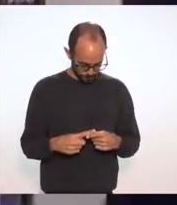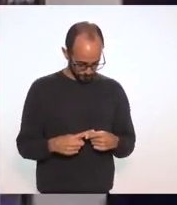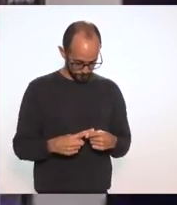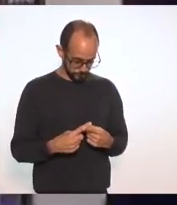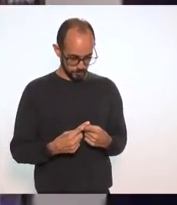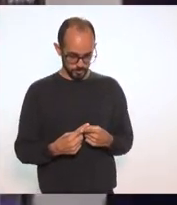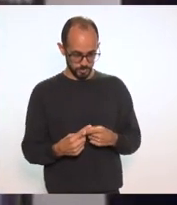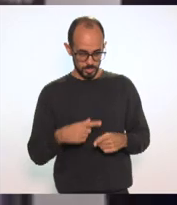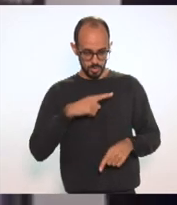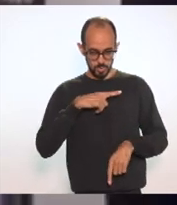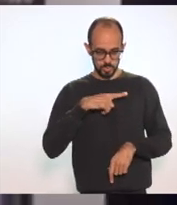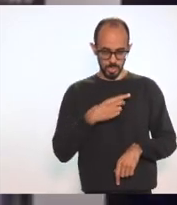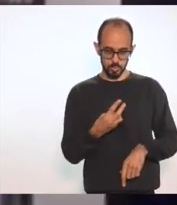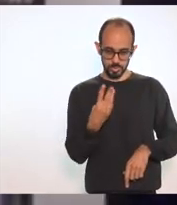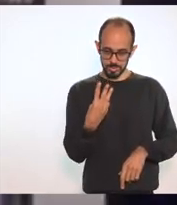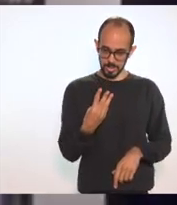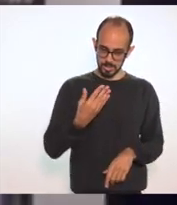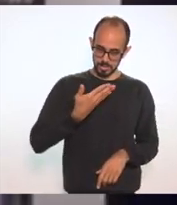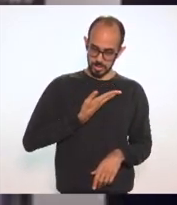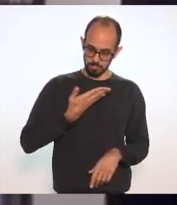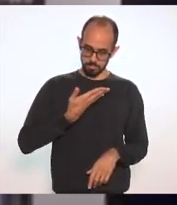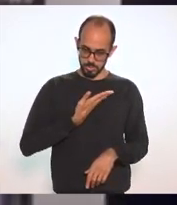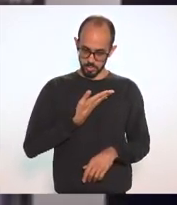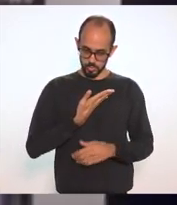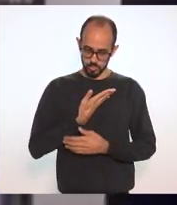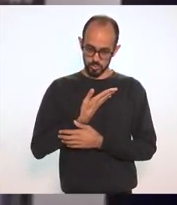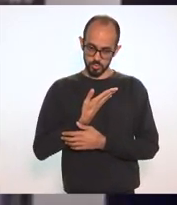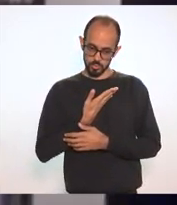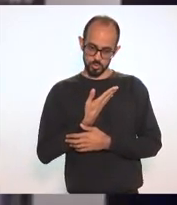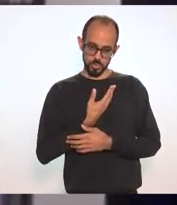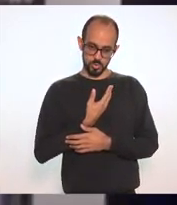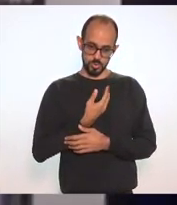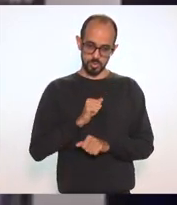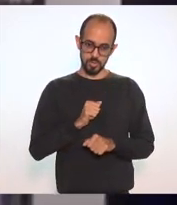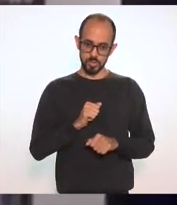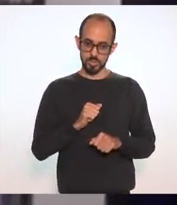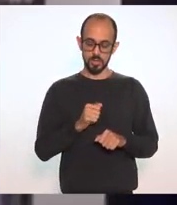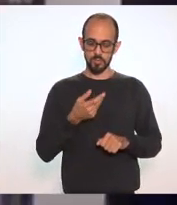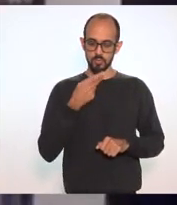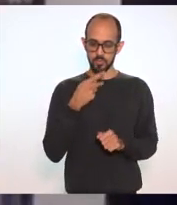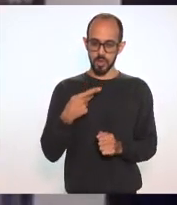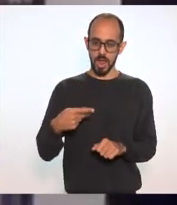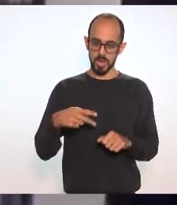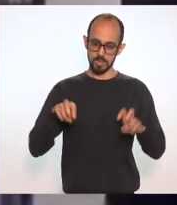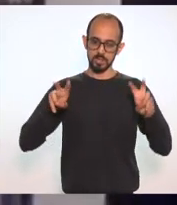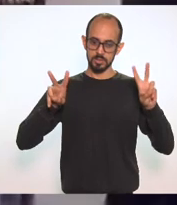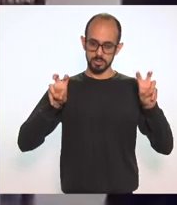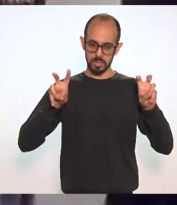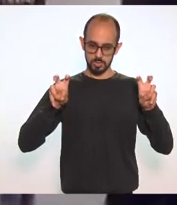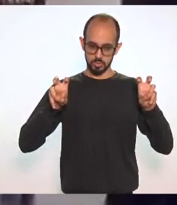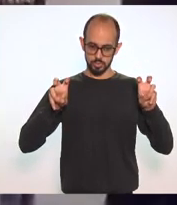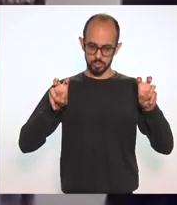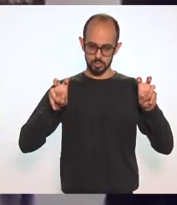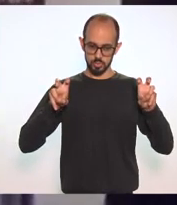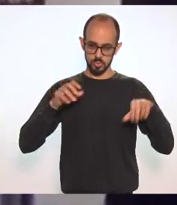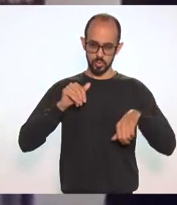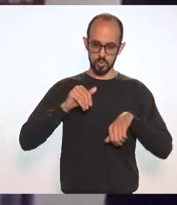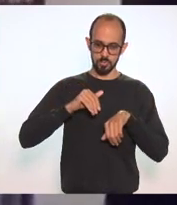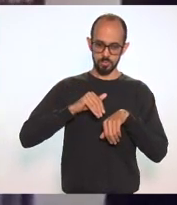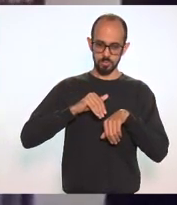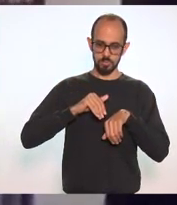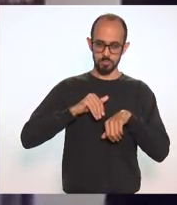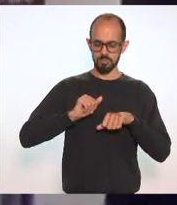três companheiras da bancada que tratam deste assunto com